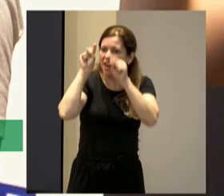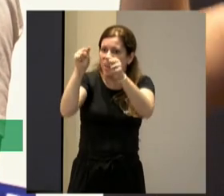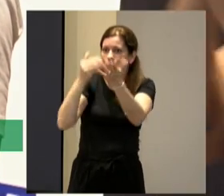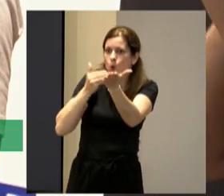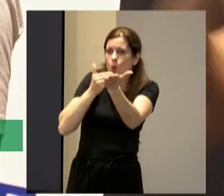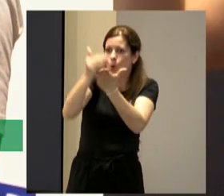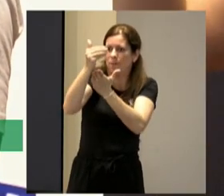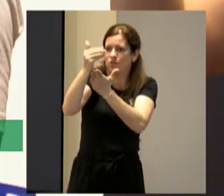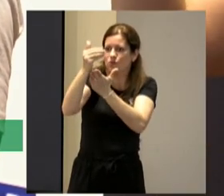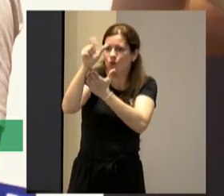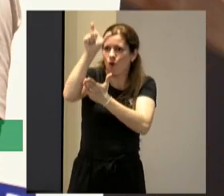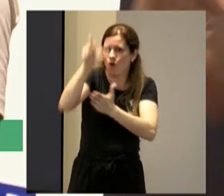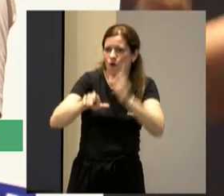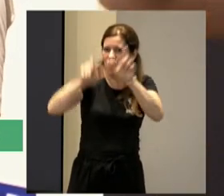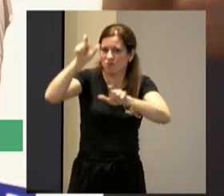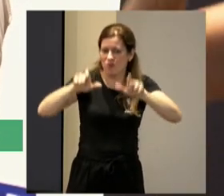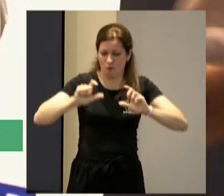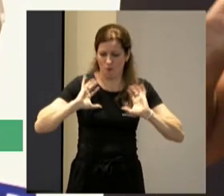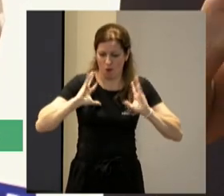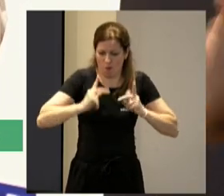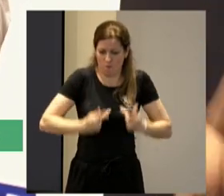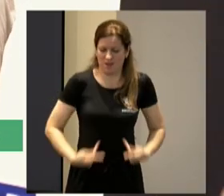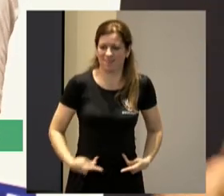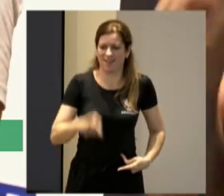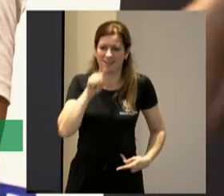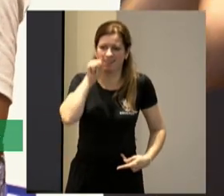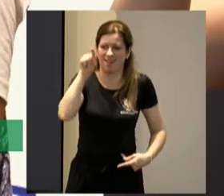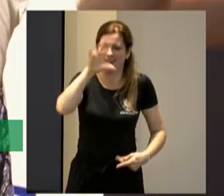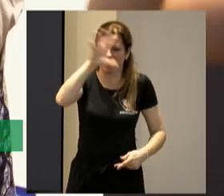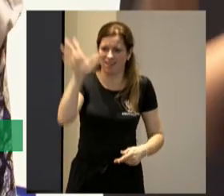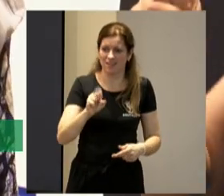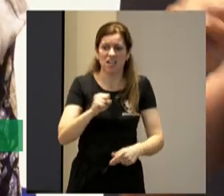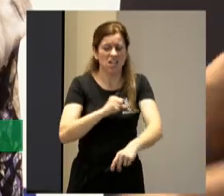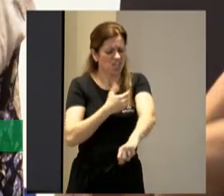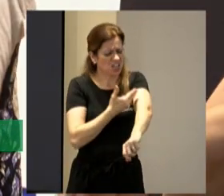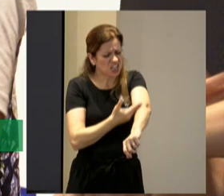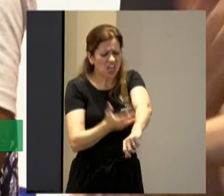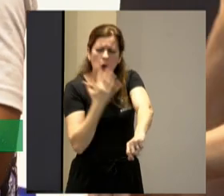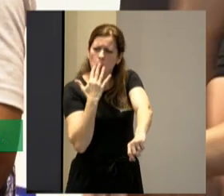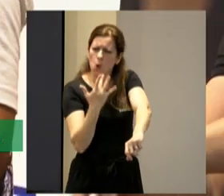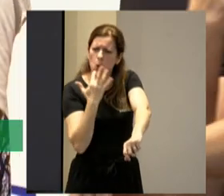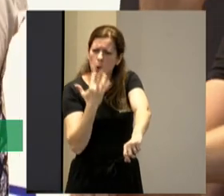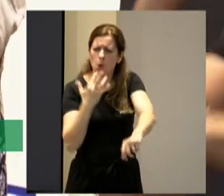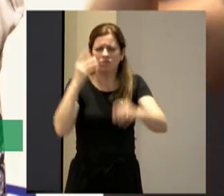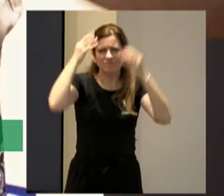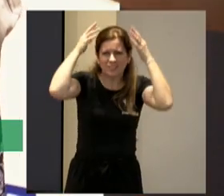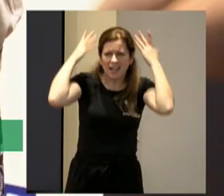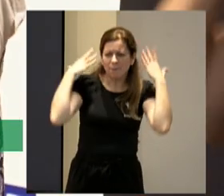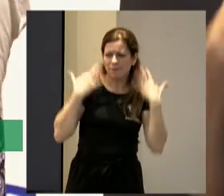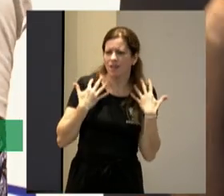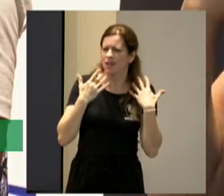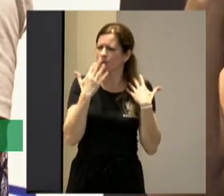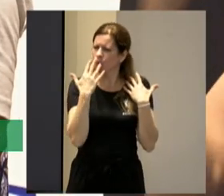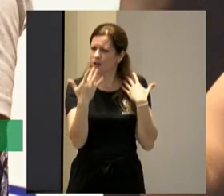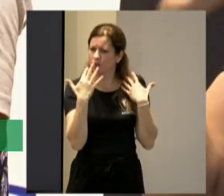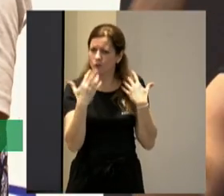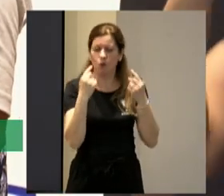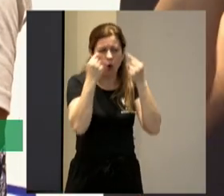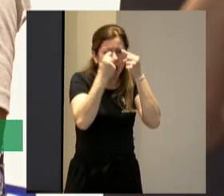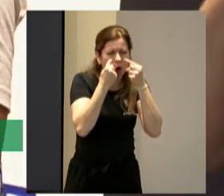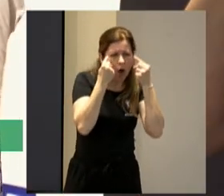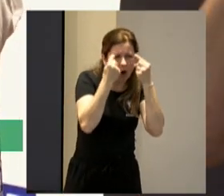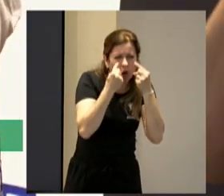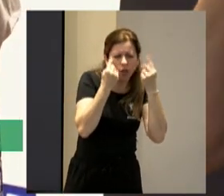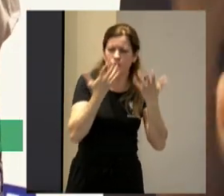afrodescendentes. Que cor de pele, que cor de cabelo, que cor de